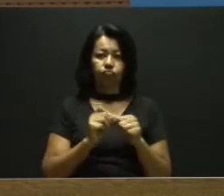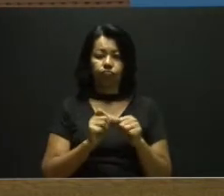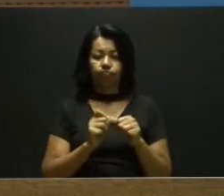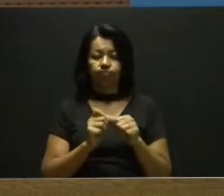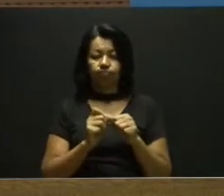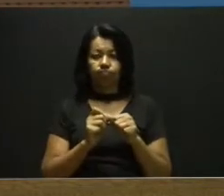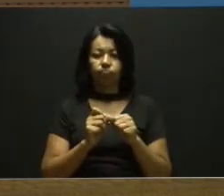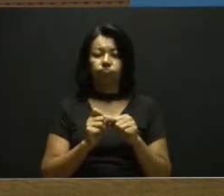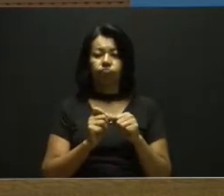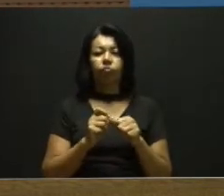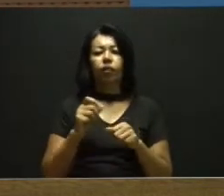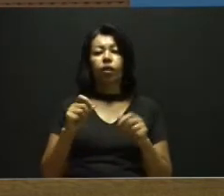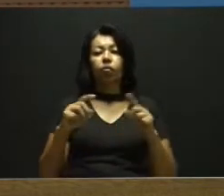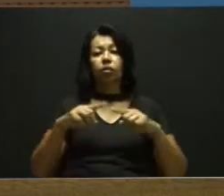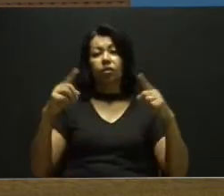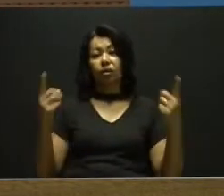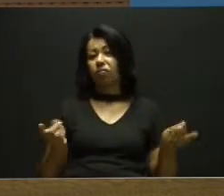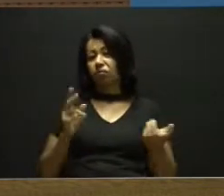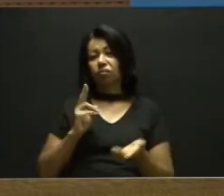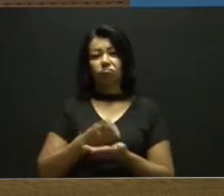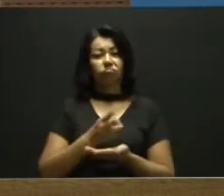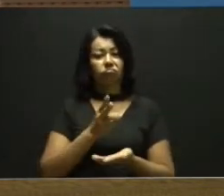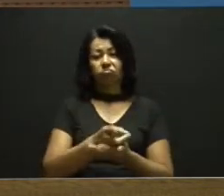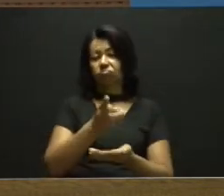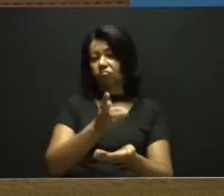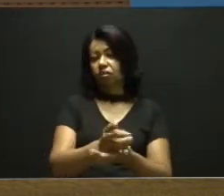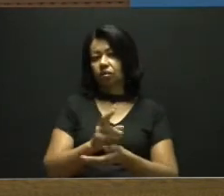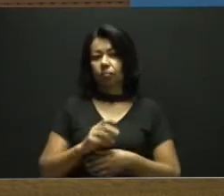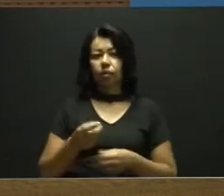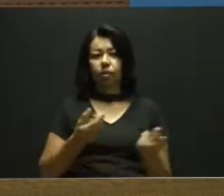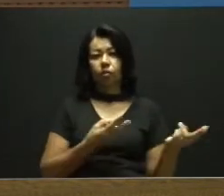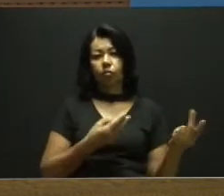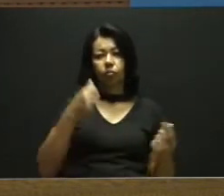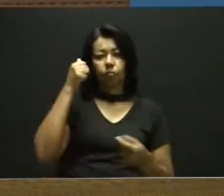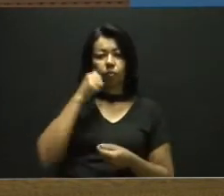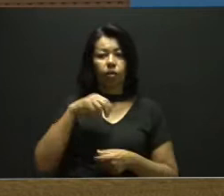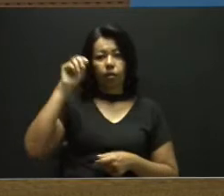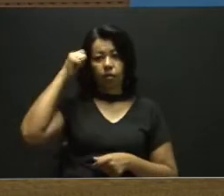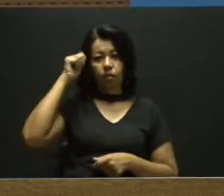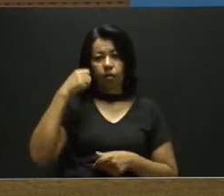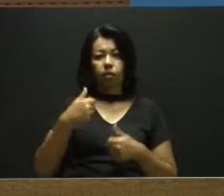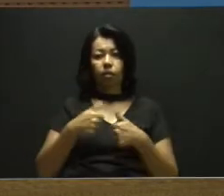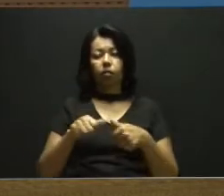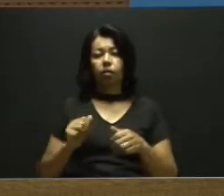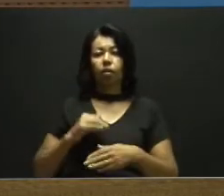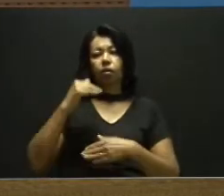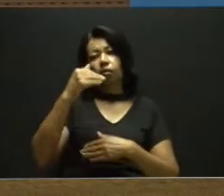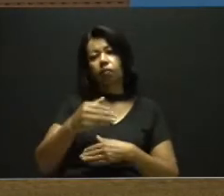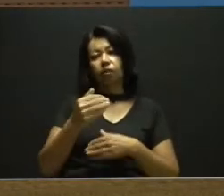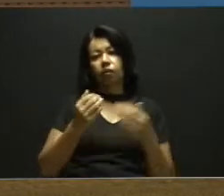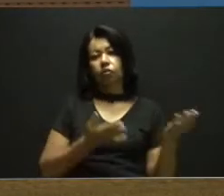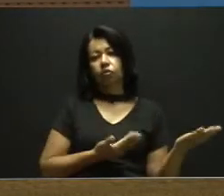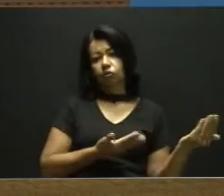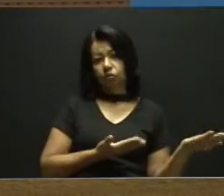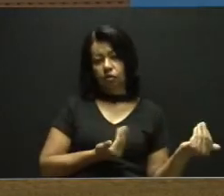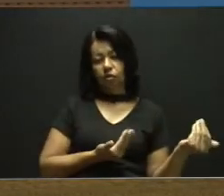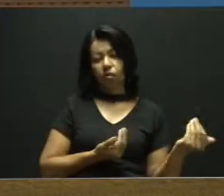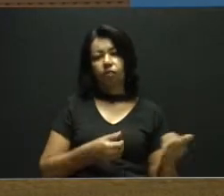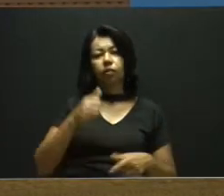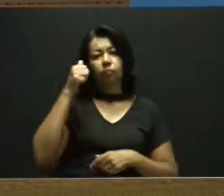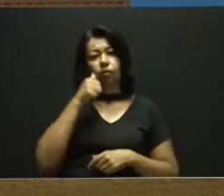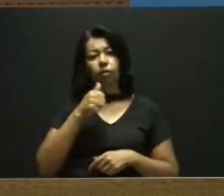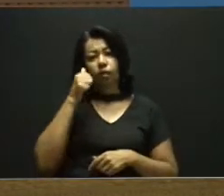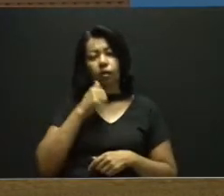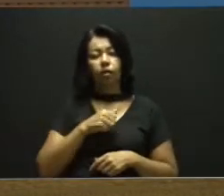era um desafio constante como mulher negra está à frente de jovens mulheres